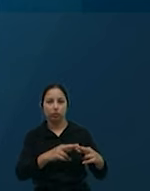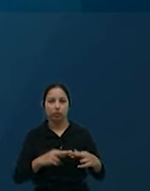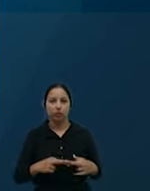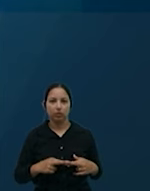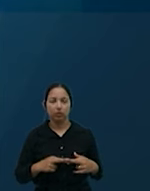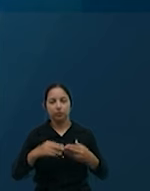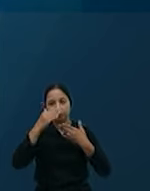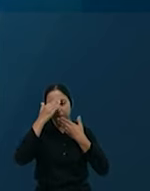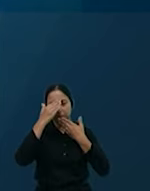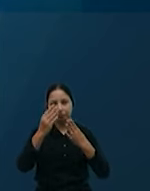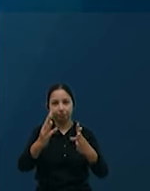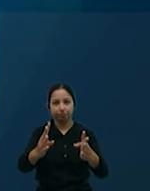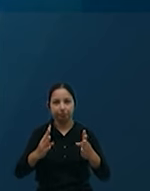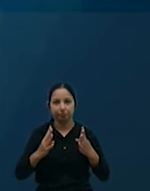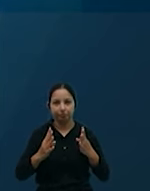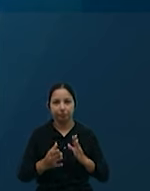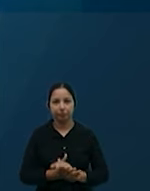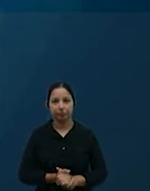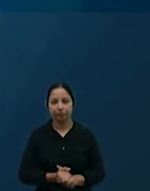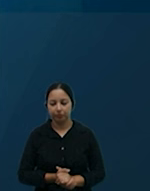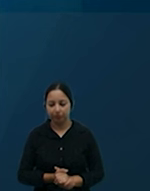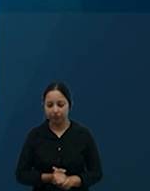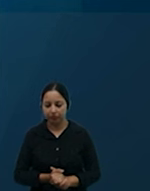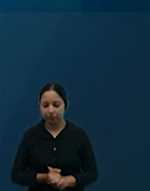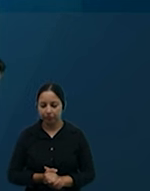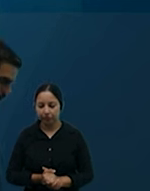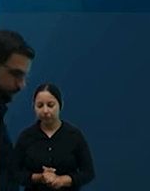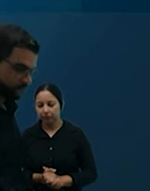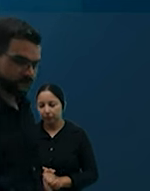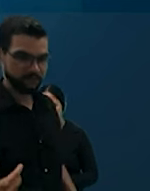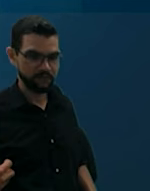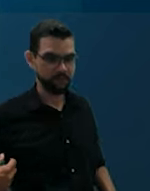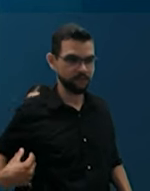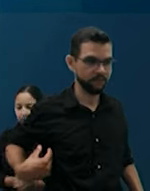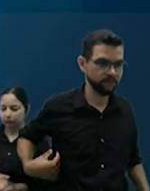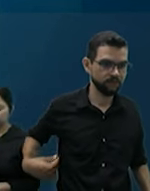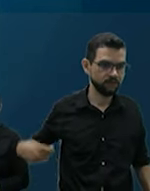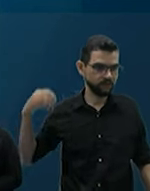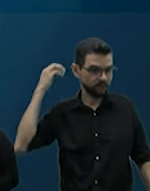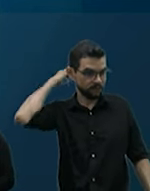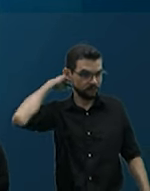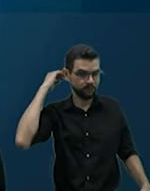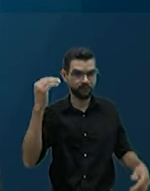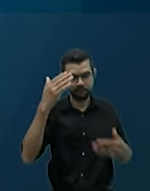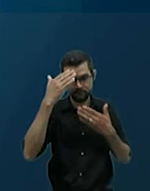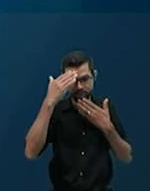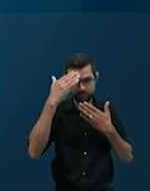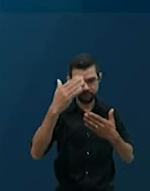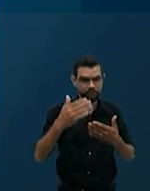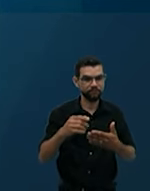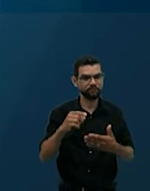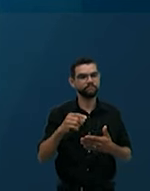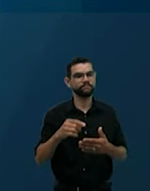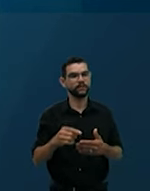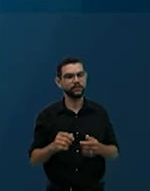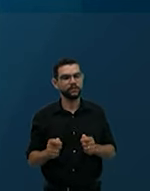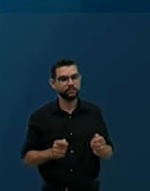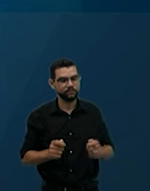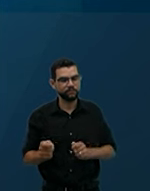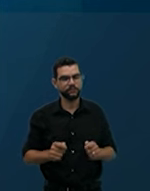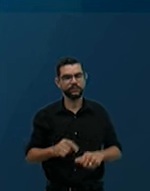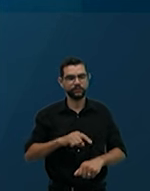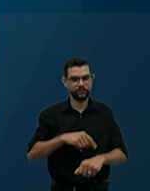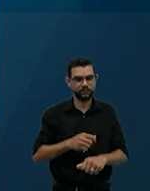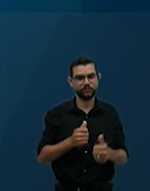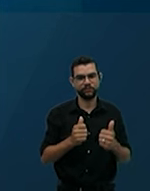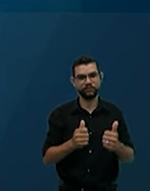Excelências. Muito obrigado, doutor Fernando. Economizou um pouquinho aqui para nós, obrigada. Muito bem, vamos chamar então agora o doutor Fernando